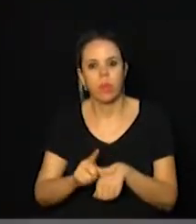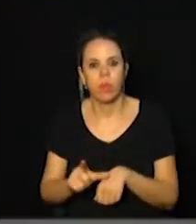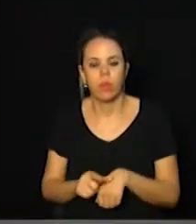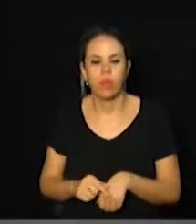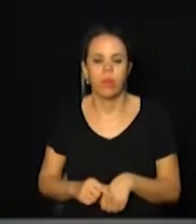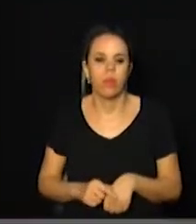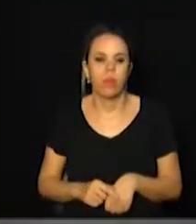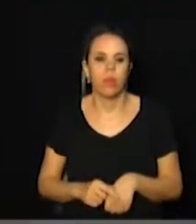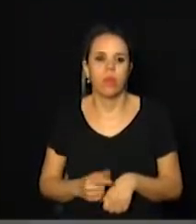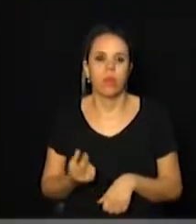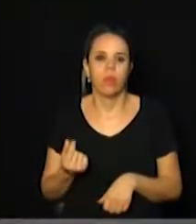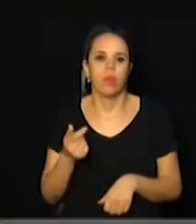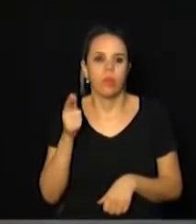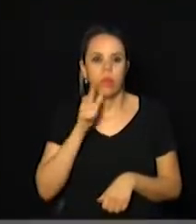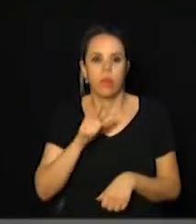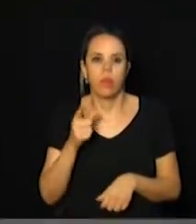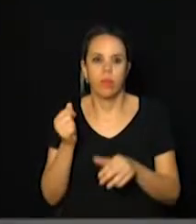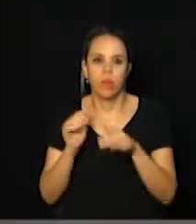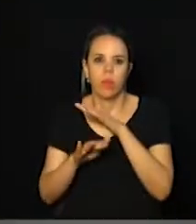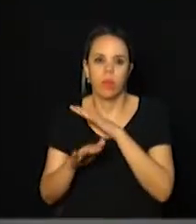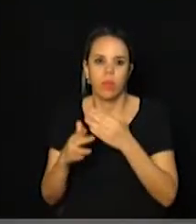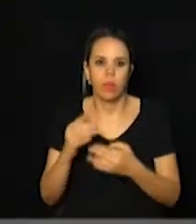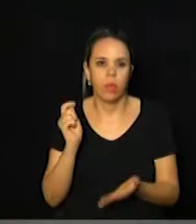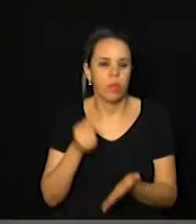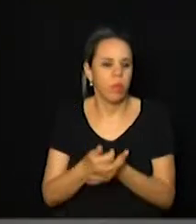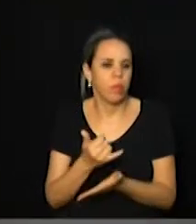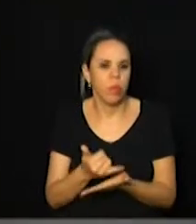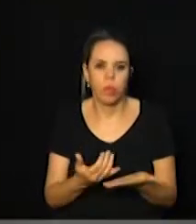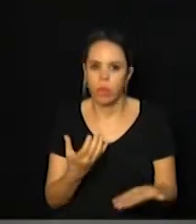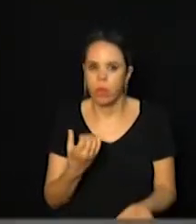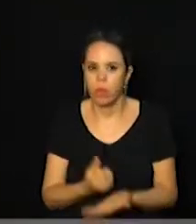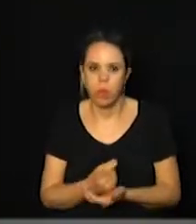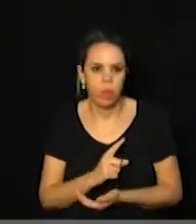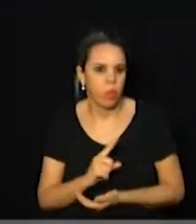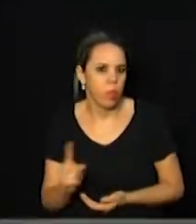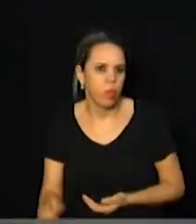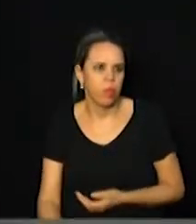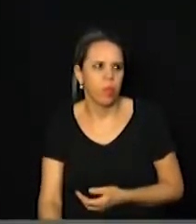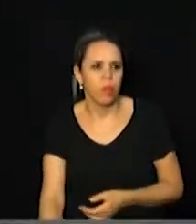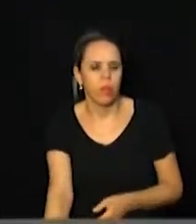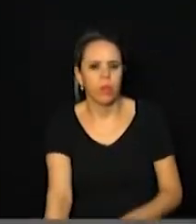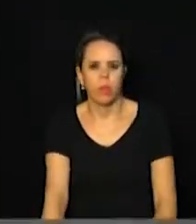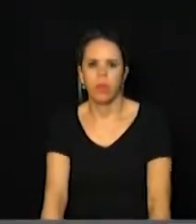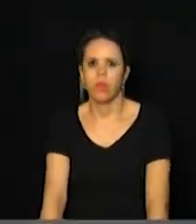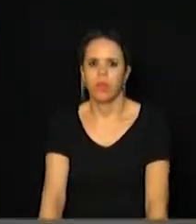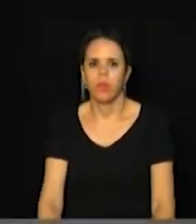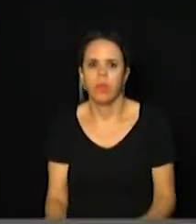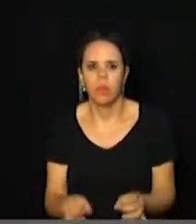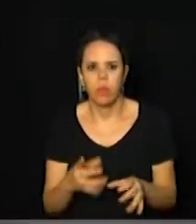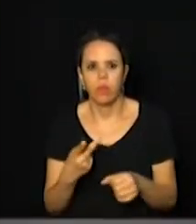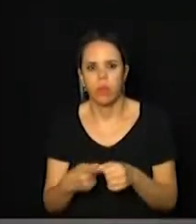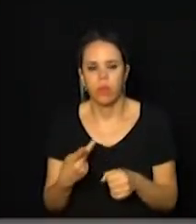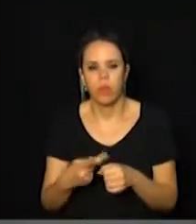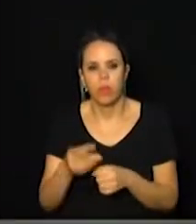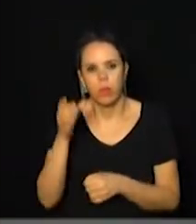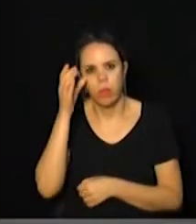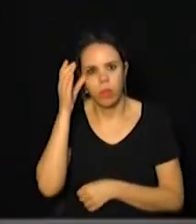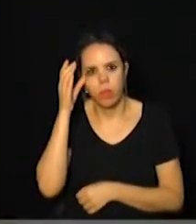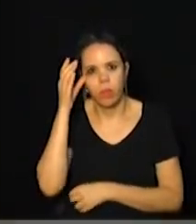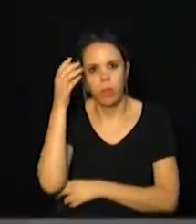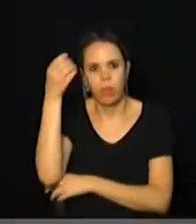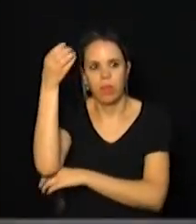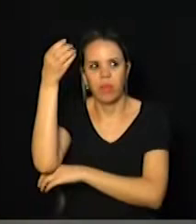e o dinheiro que ganha é para o exterior para não pagar imposto vendendo produtos da China com a Estátua da Liberdade